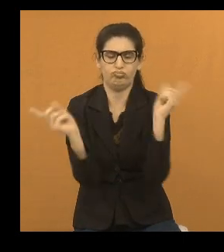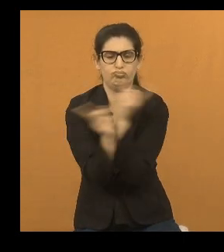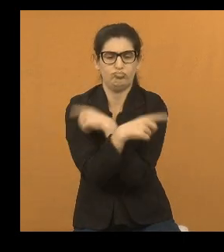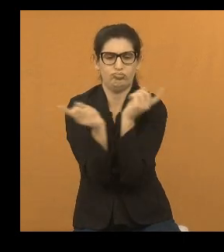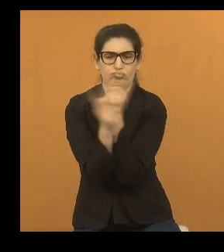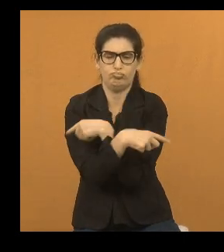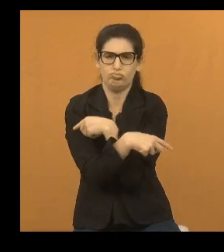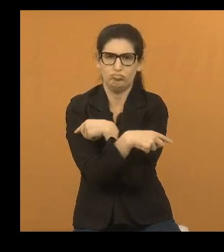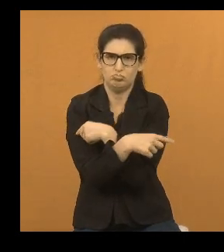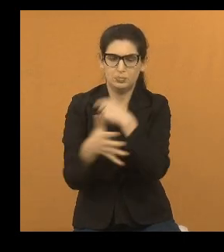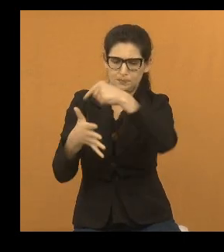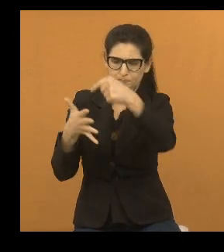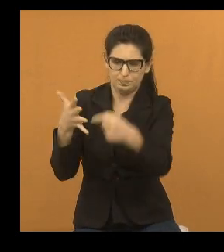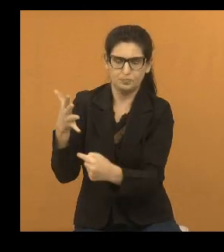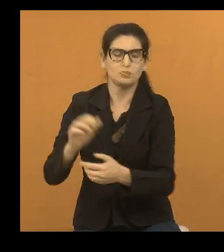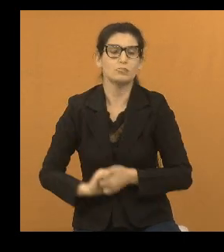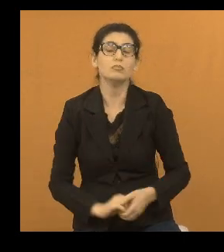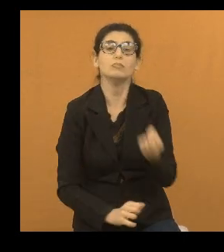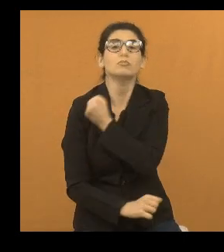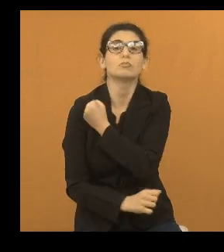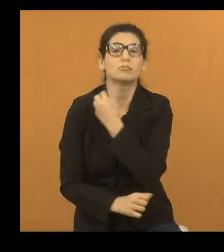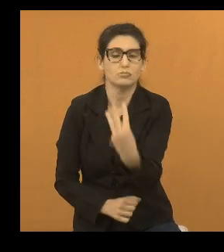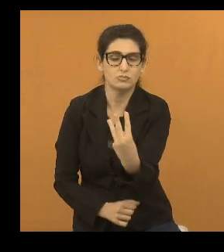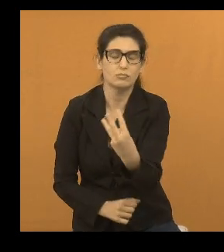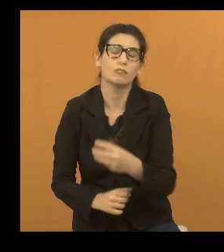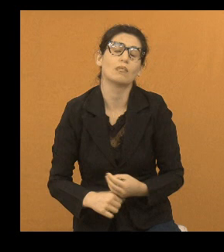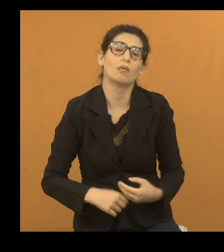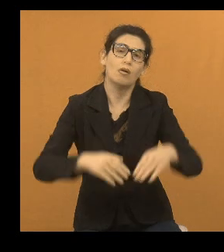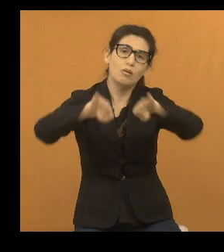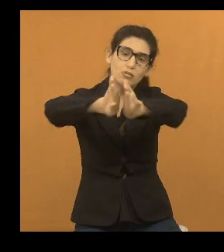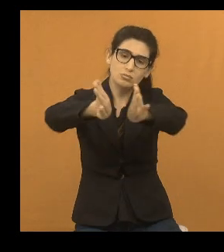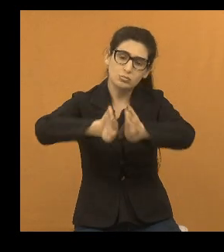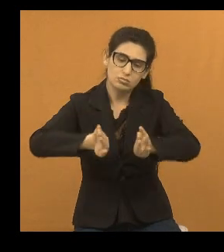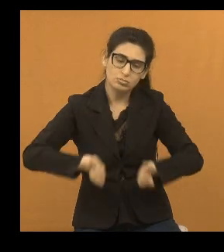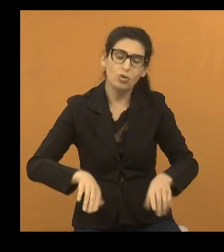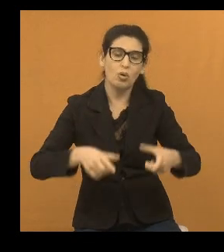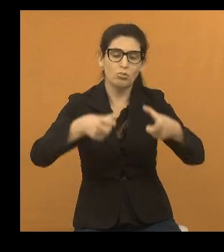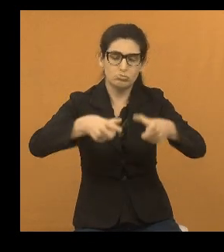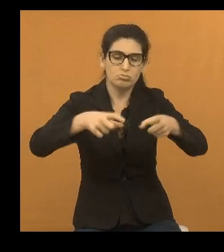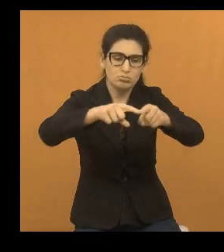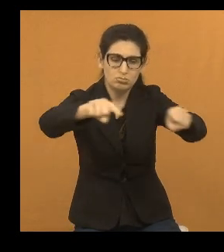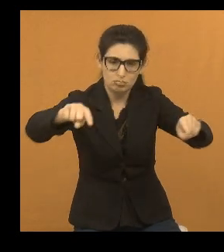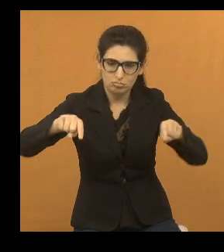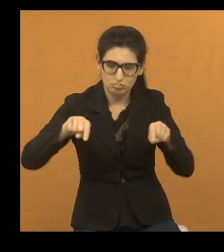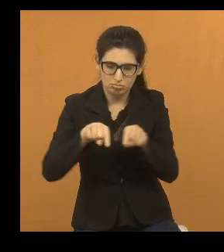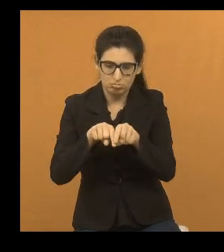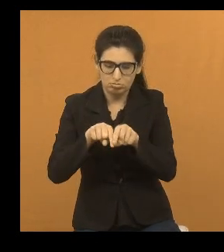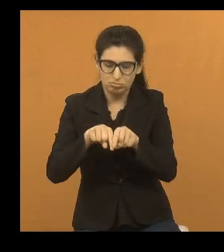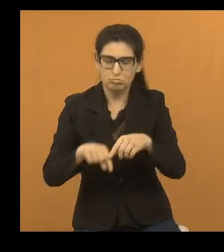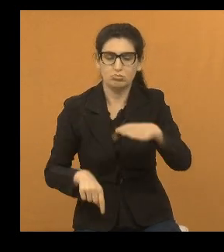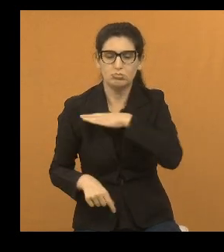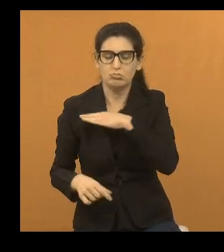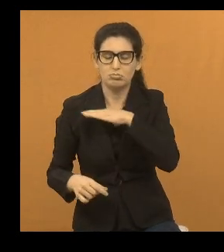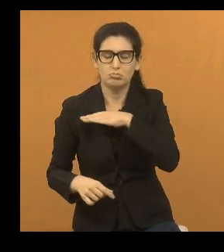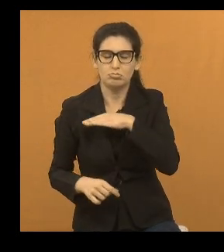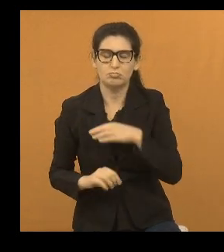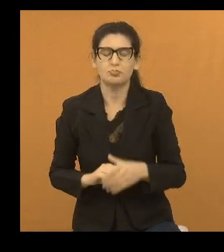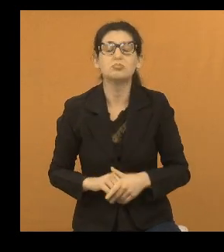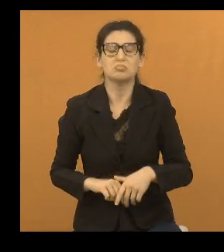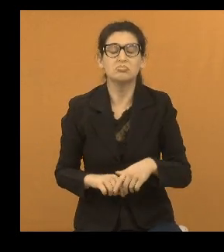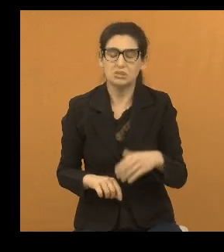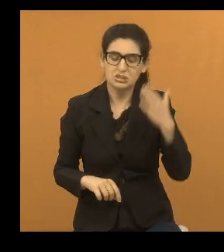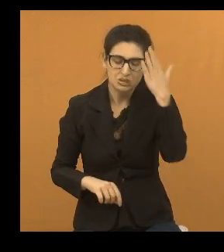A proposta número 3 é sobre a divisão de lotes no município. Nós identificamos que algumas